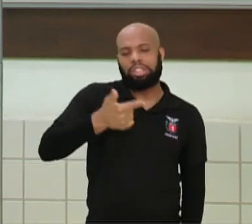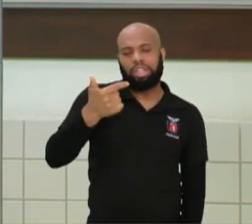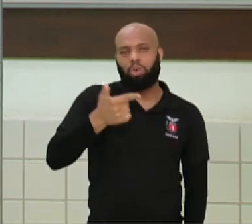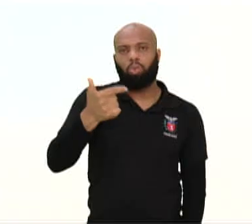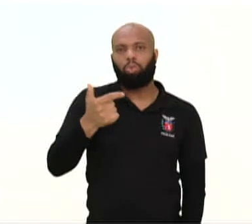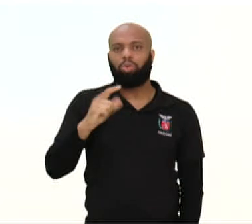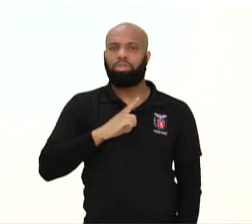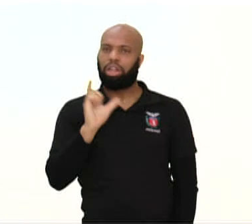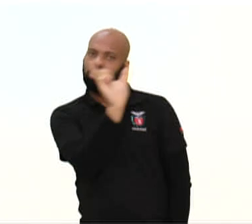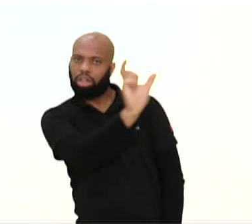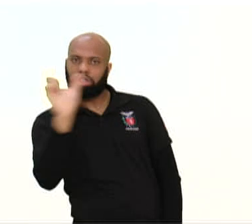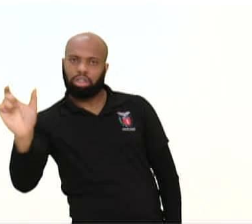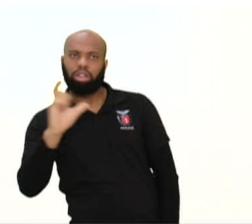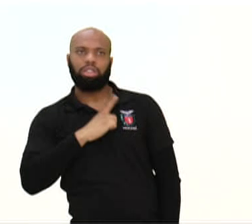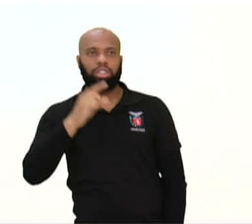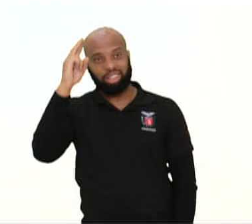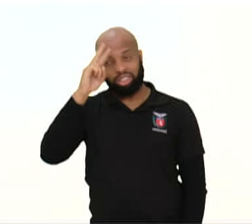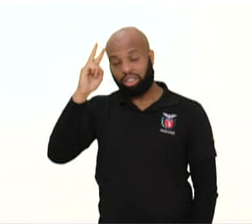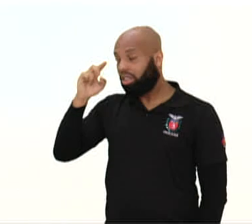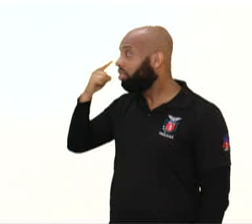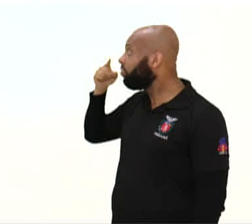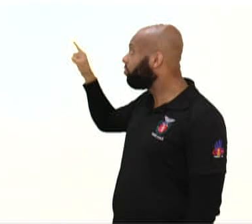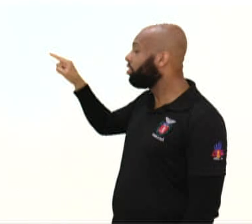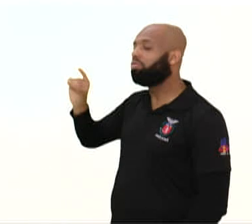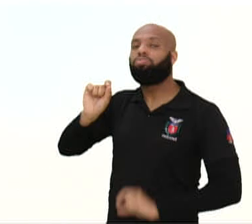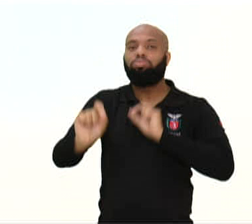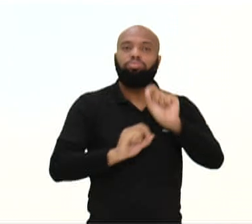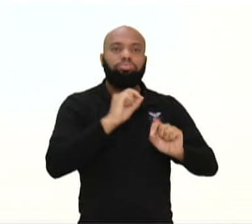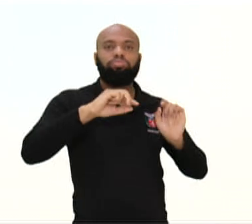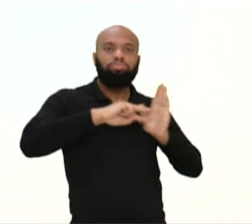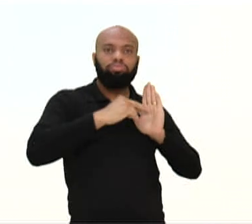o que a gente tem aqui, relembrando para vocês